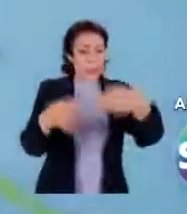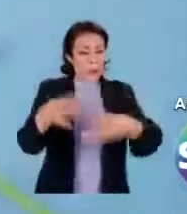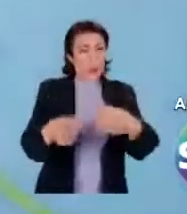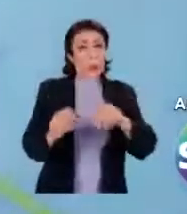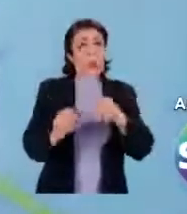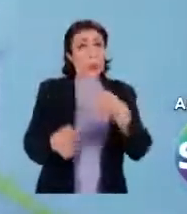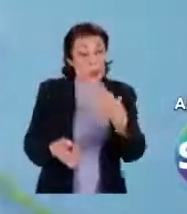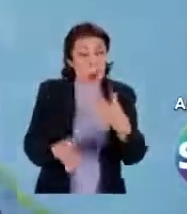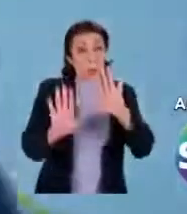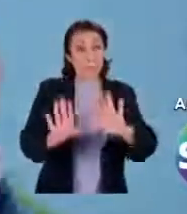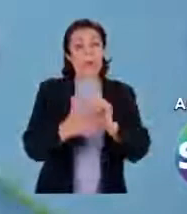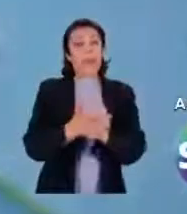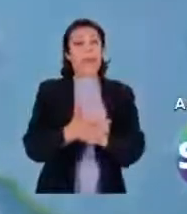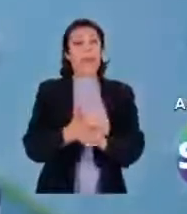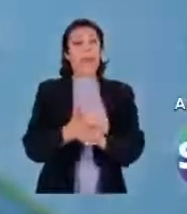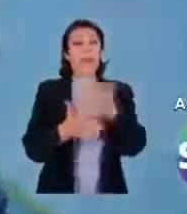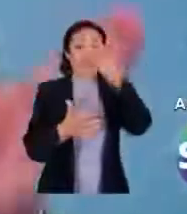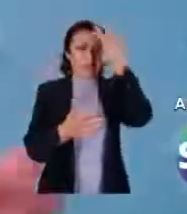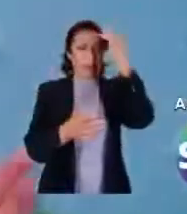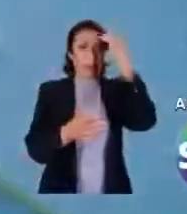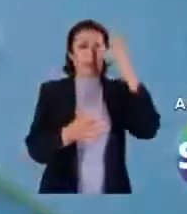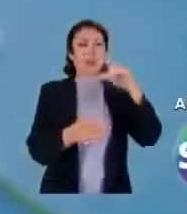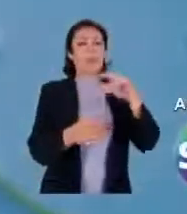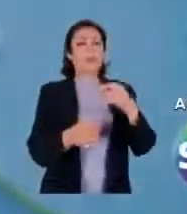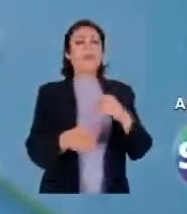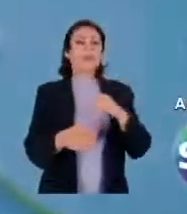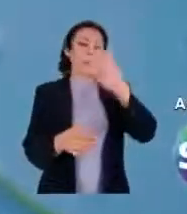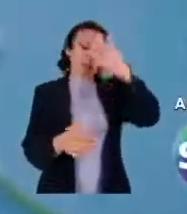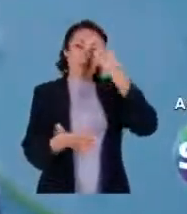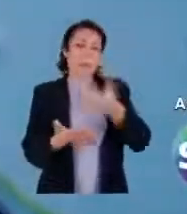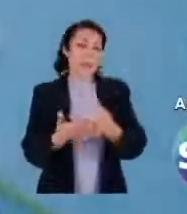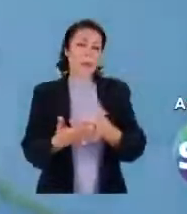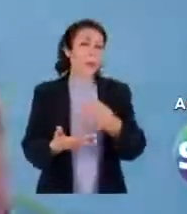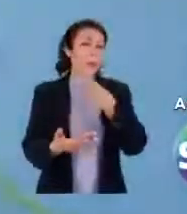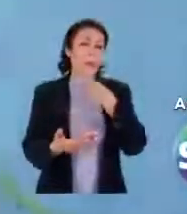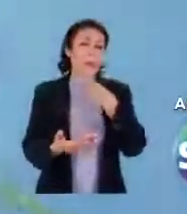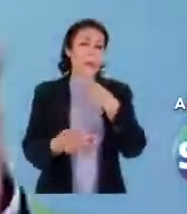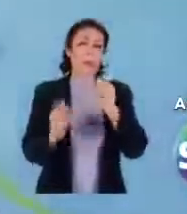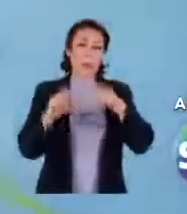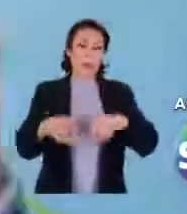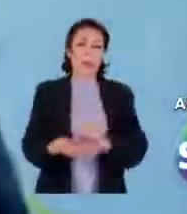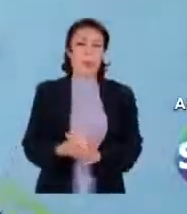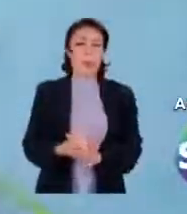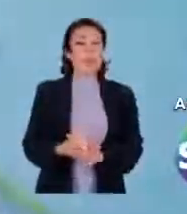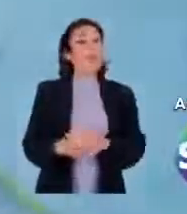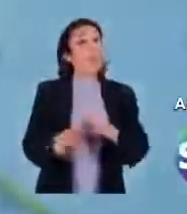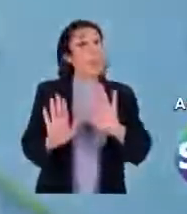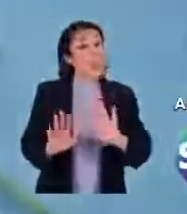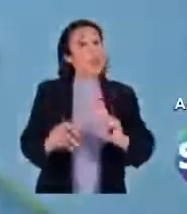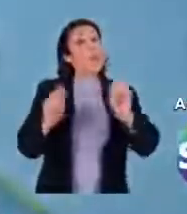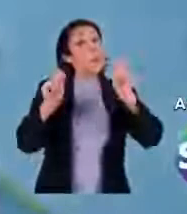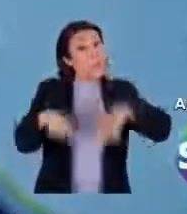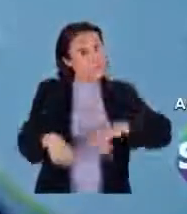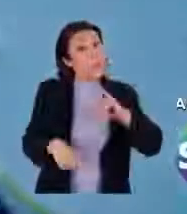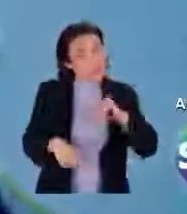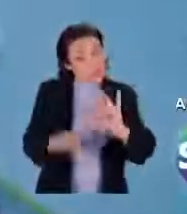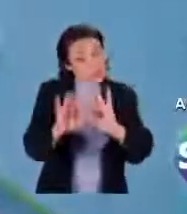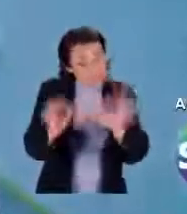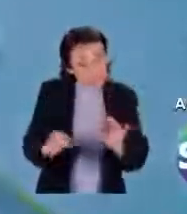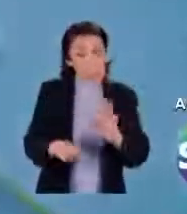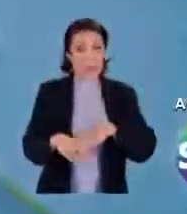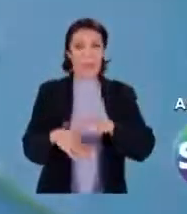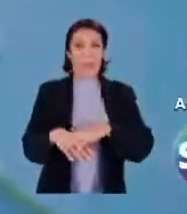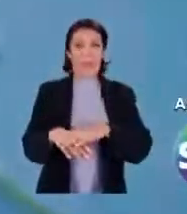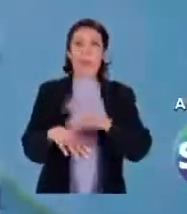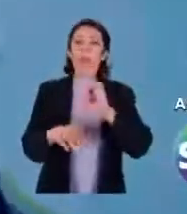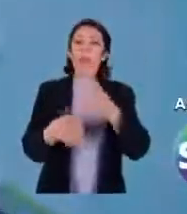mas então todo dia bombardeada com deboche para dizer que não é possível e é perfeitamente possível e muito simples de fazer eu só quero que